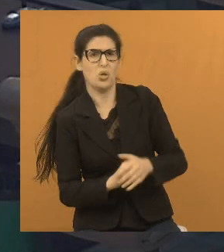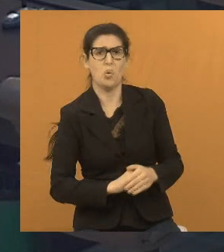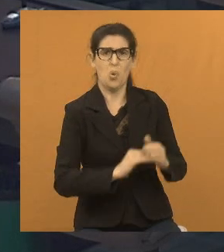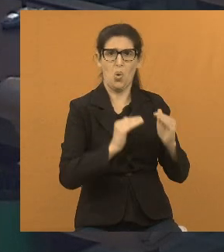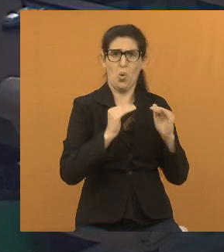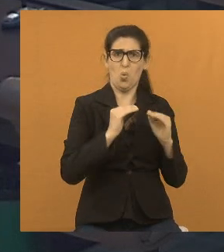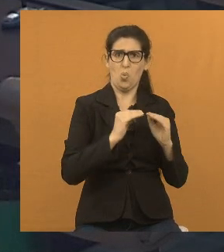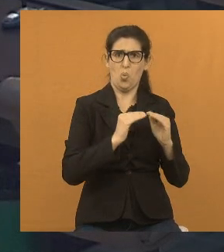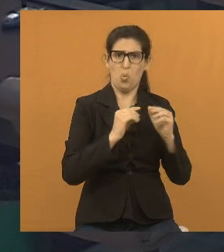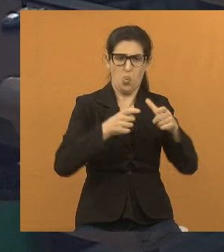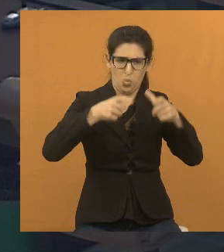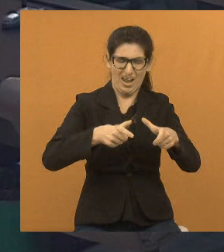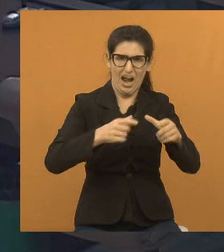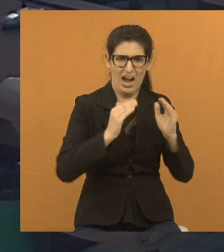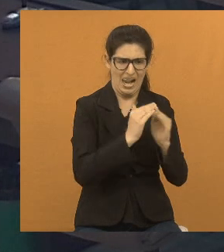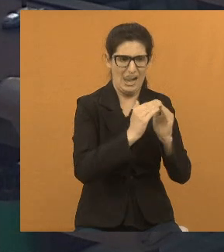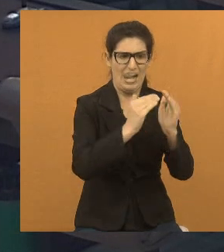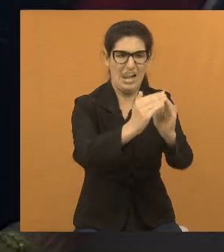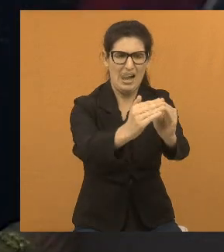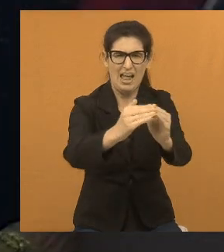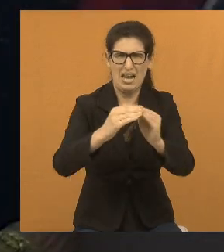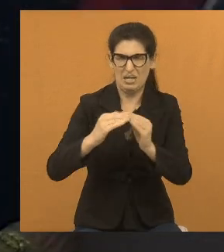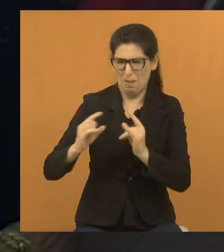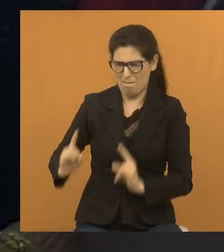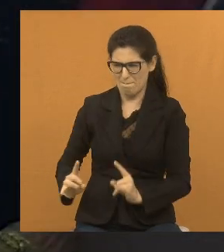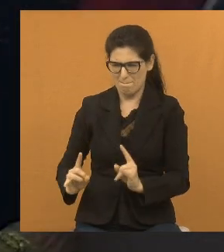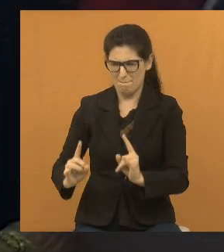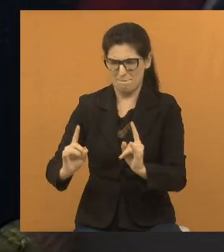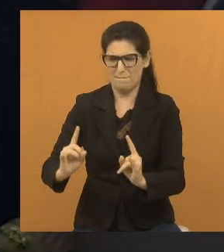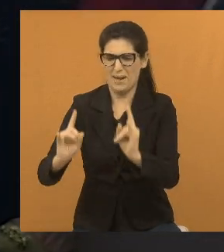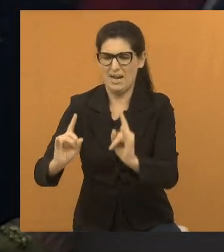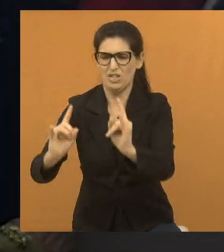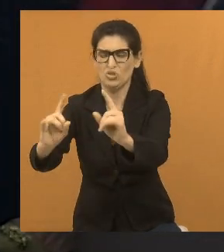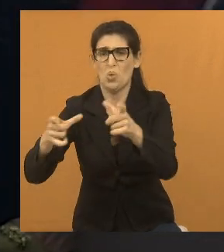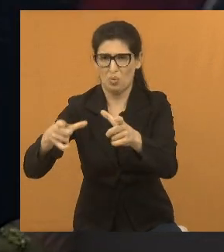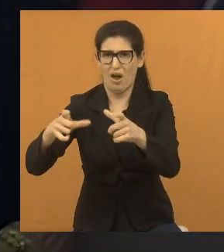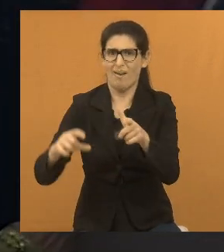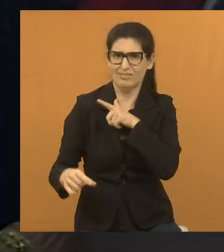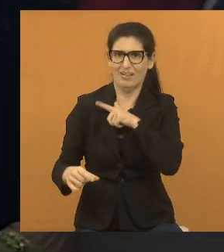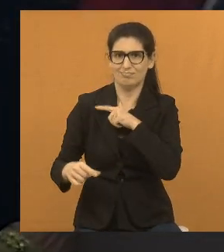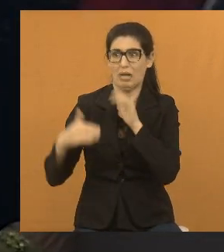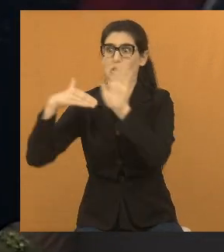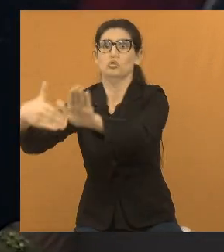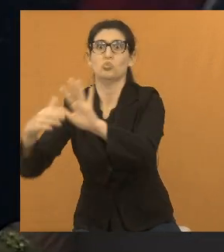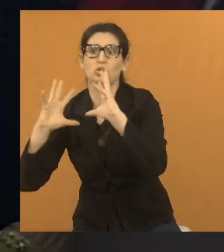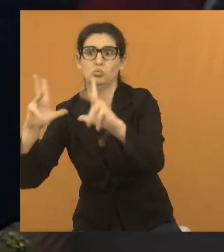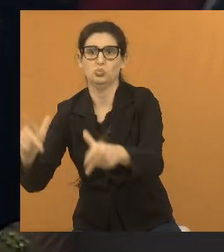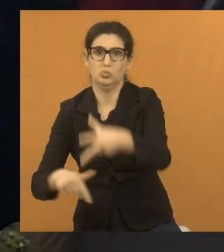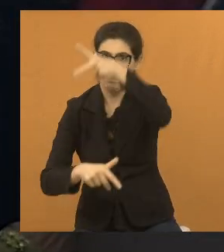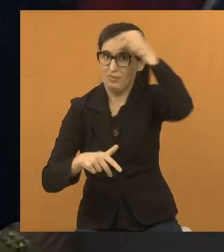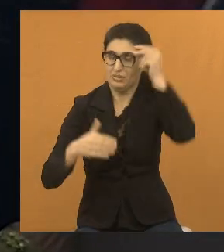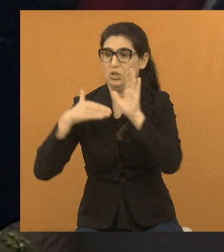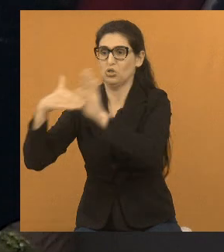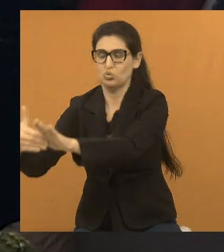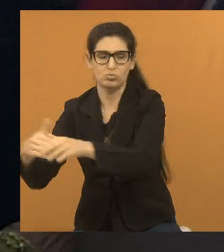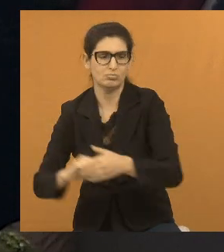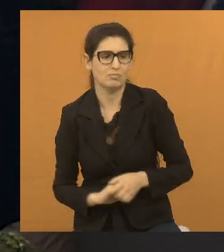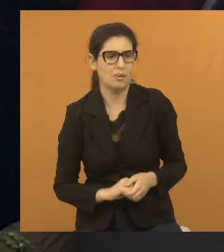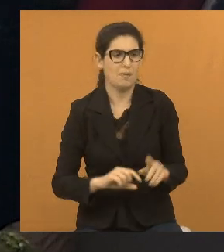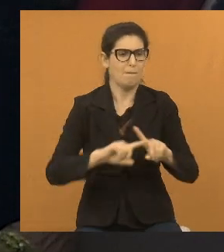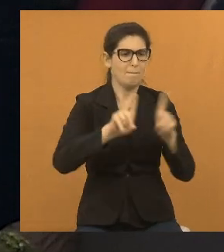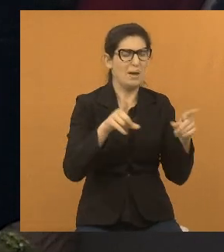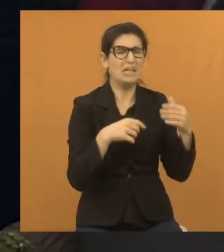noite para o dia. Não há asfalto também, quando chove, a questão fica muito complexa, porque nem o ônibus, que é horrível, um ônibus